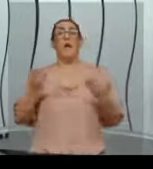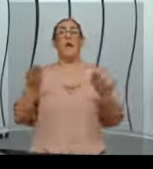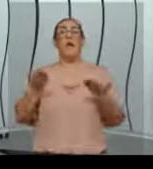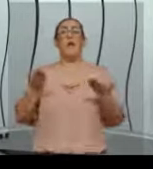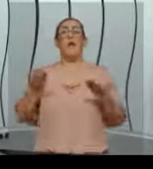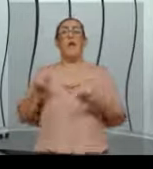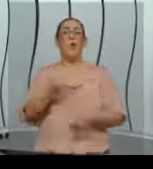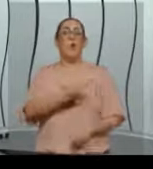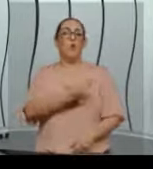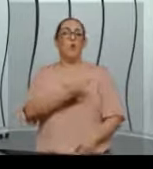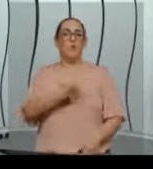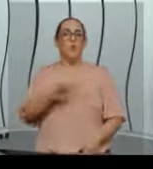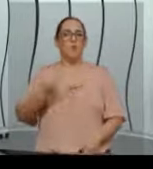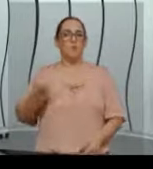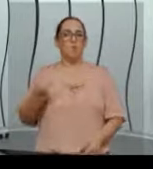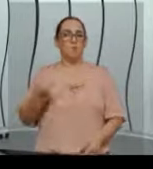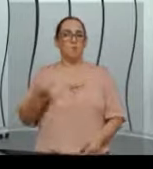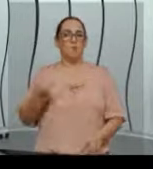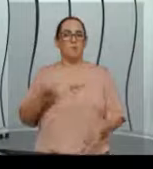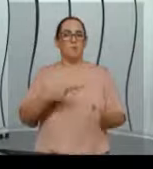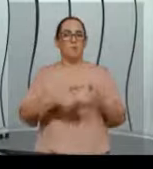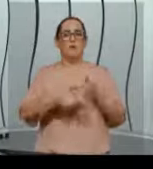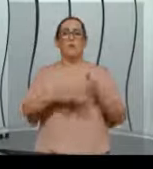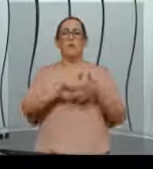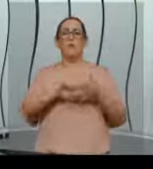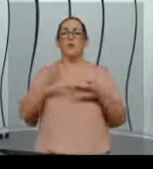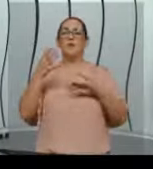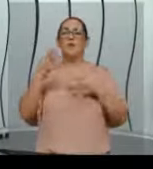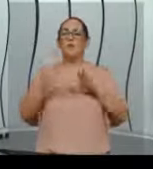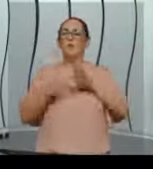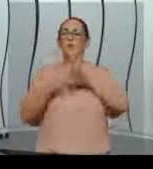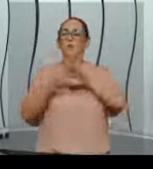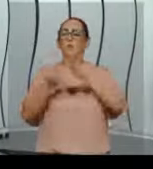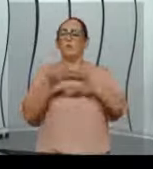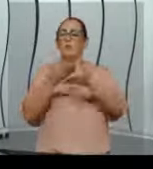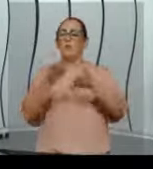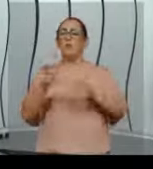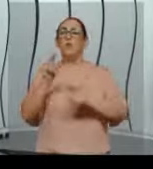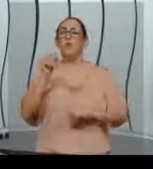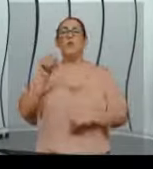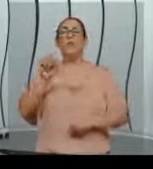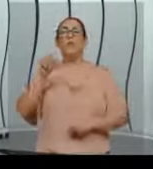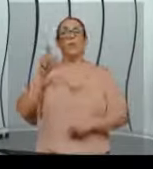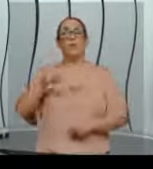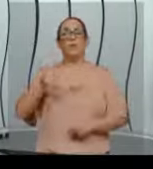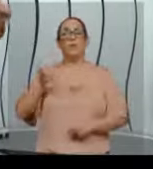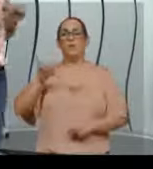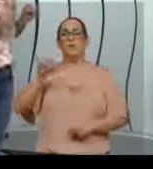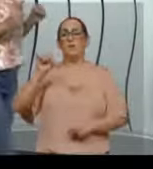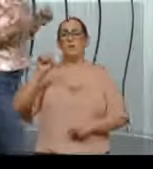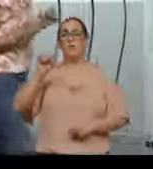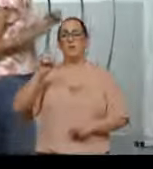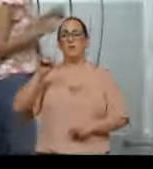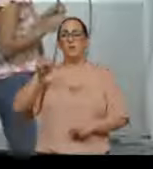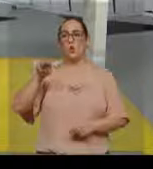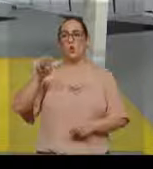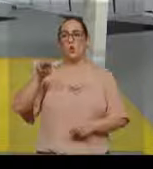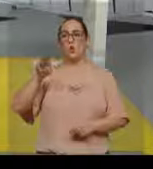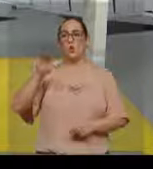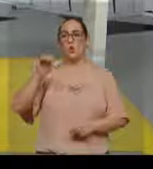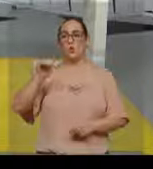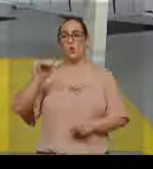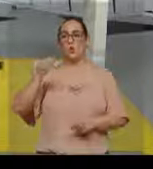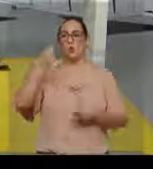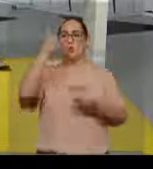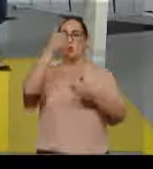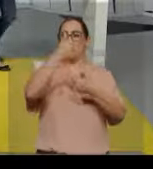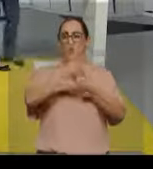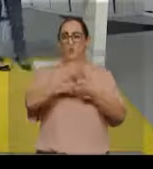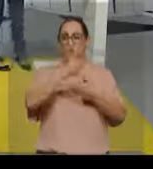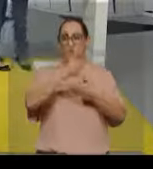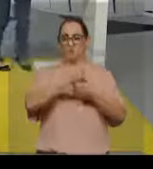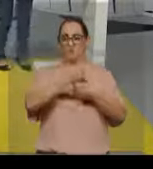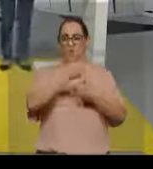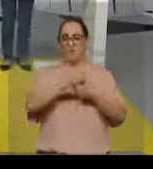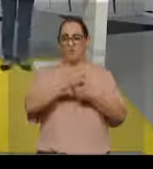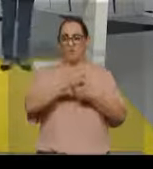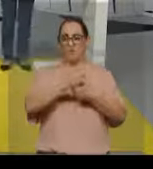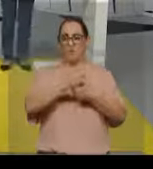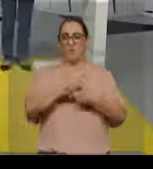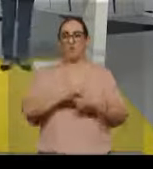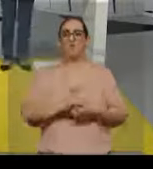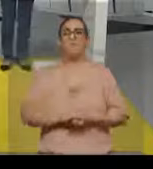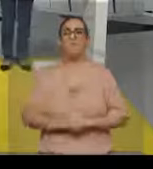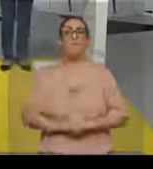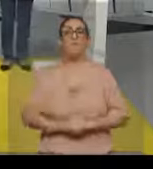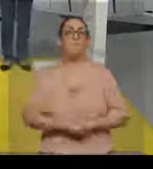nomenclatura? Antes, eu quero mostrar para vocês o que seria um isômero dissubstituído. Vamos voltar aqui nas moléculas?